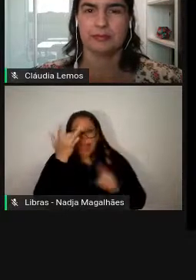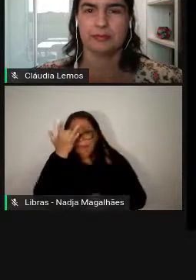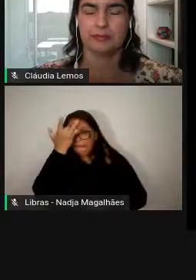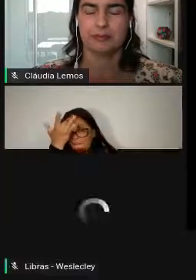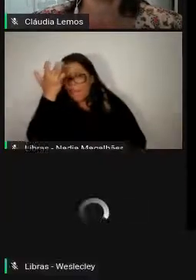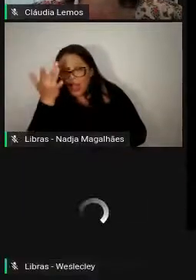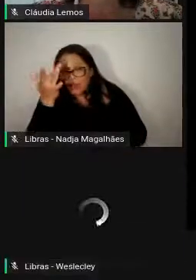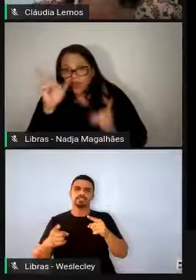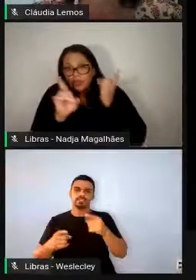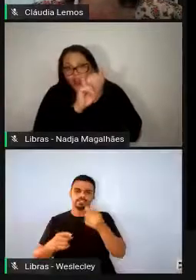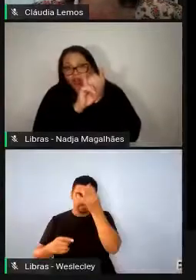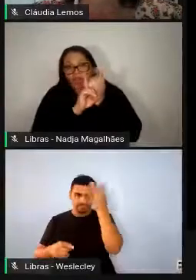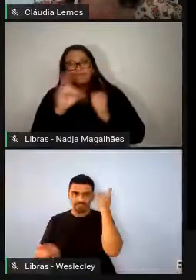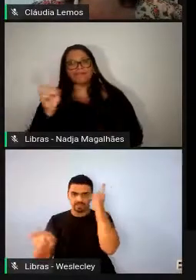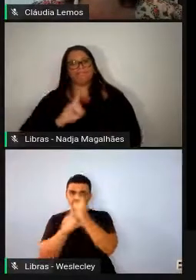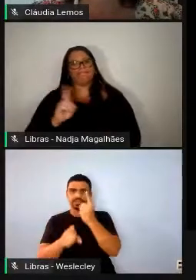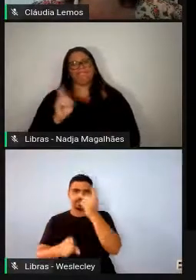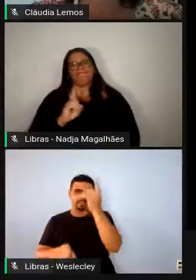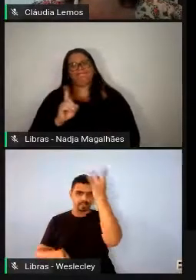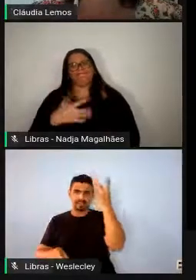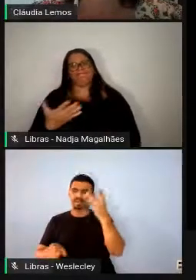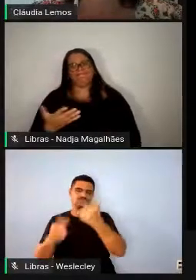ou é fácil de encontrar essa informação.